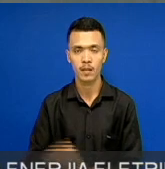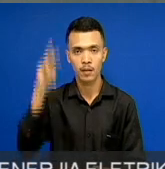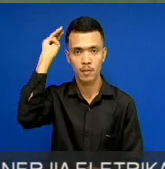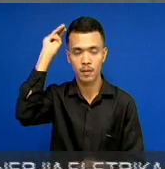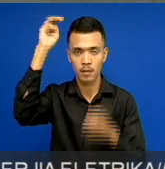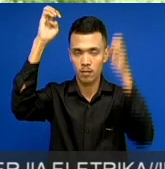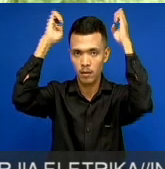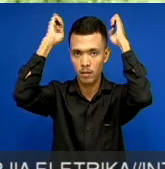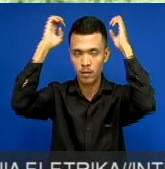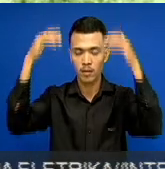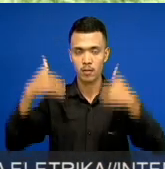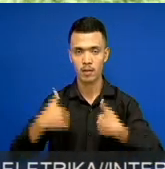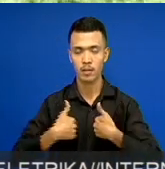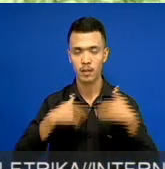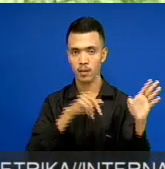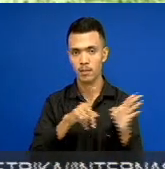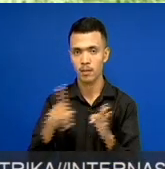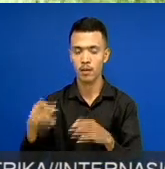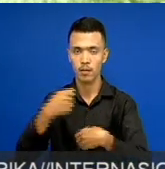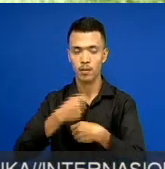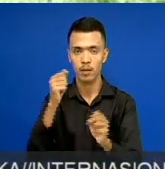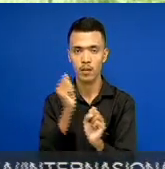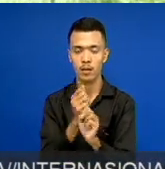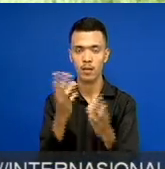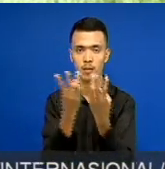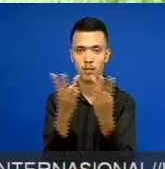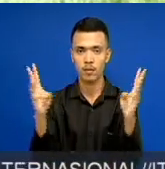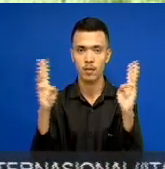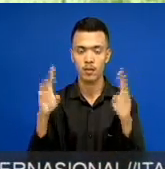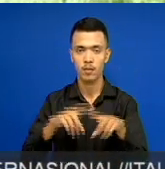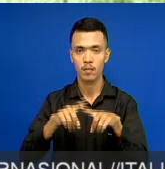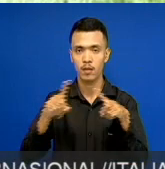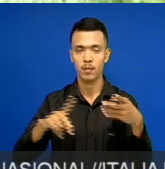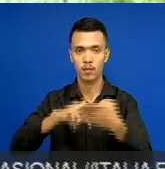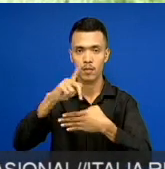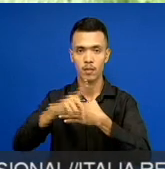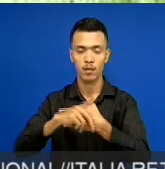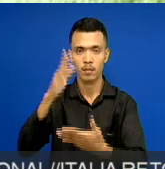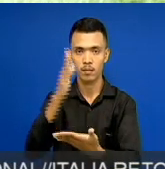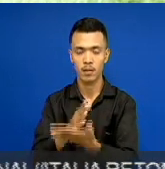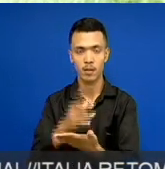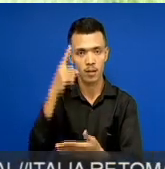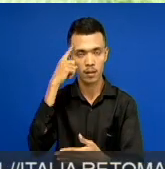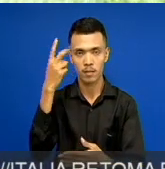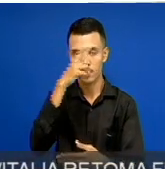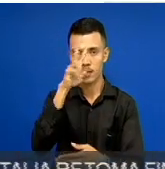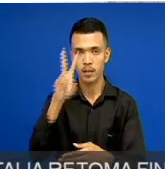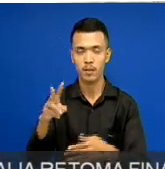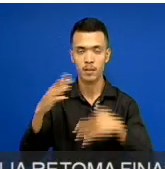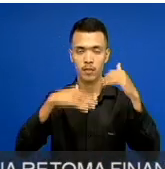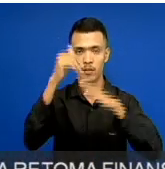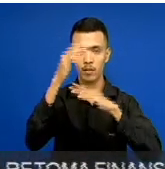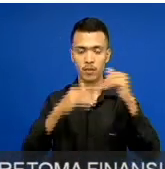Ministério de Educação e Reona Plano, Atuhalo Moro Proteção, Maibê, Programa Ne Altera, também se focou na infraestrutura Hanesan